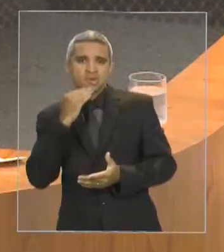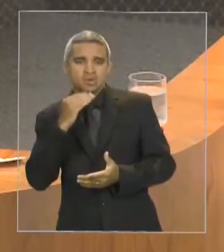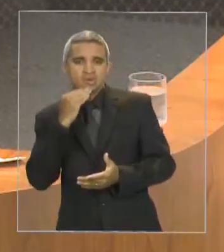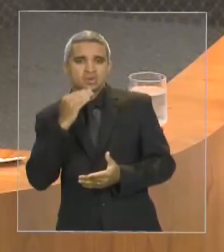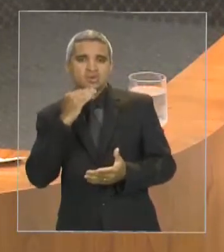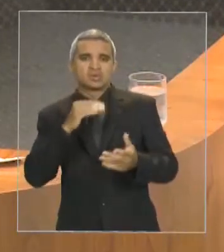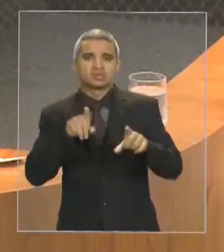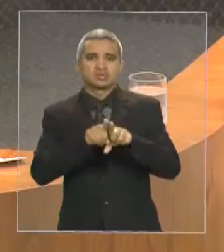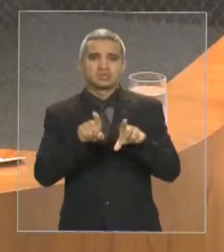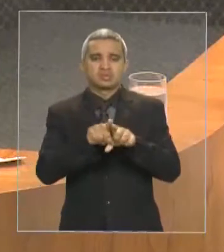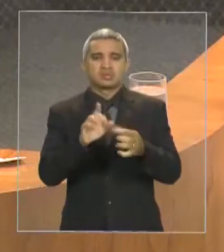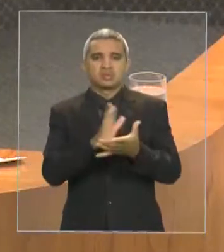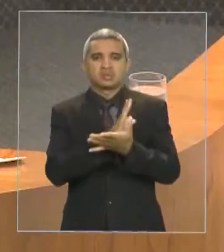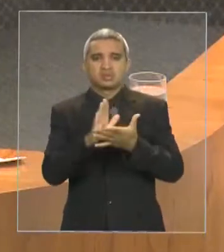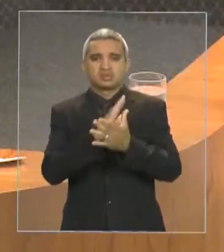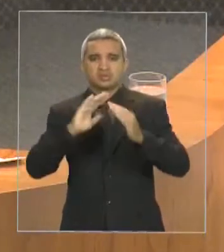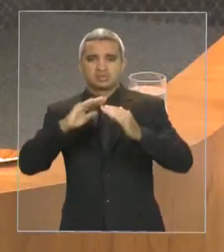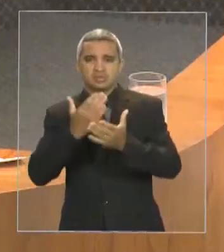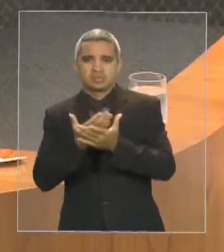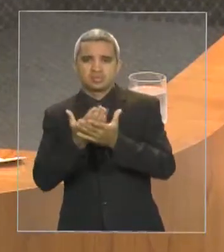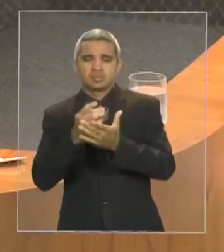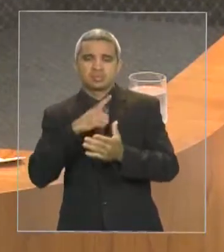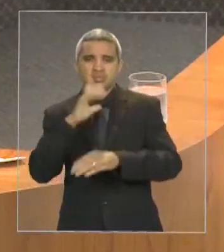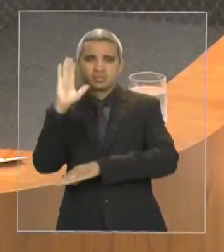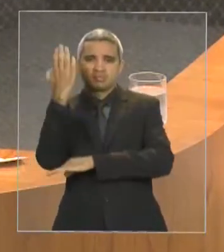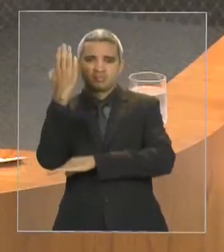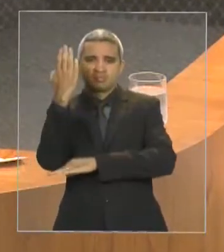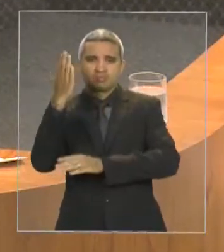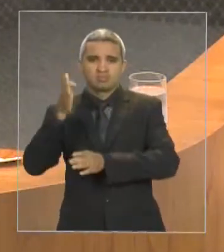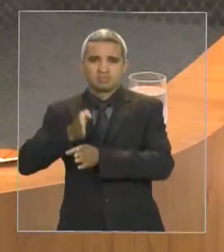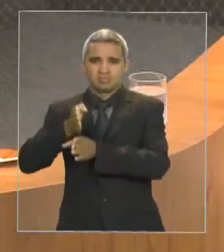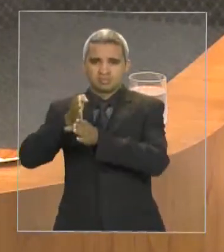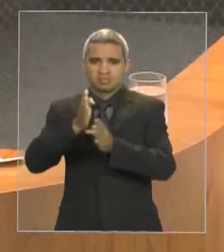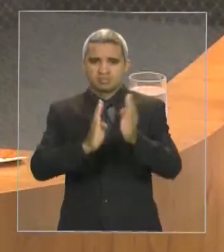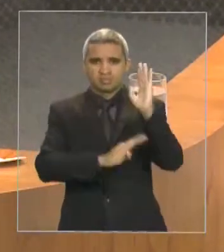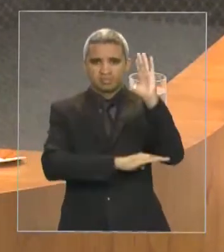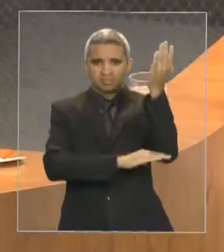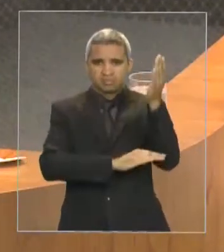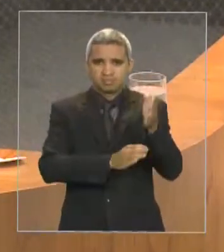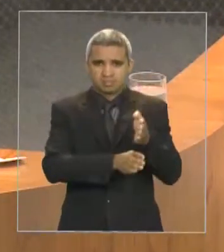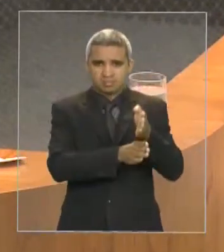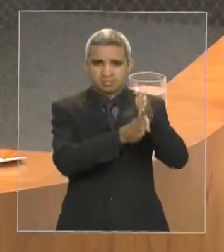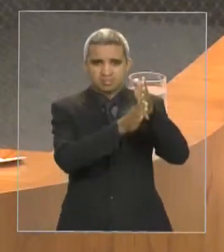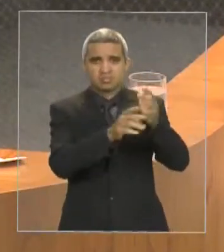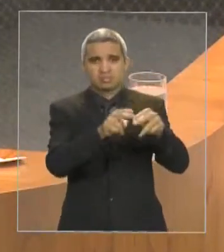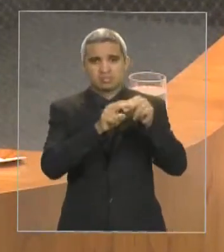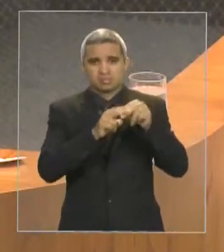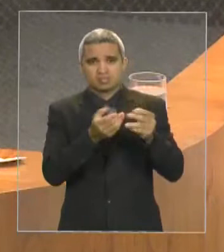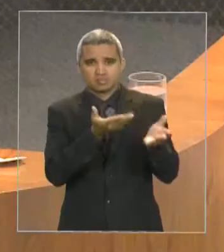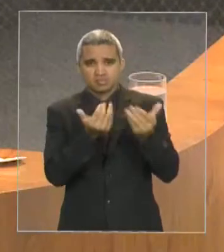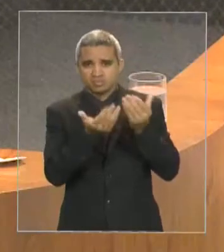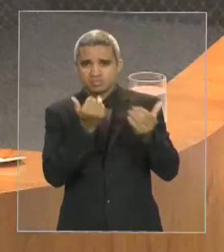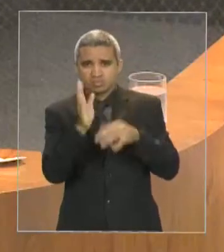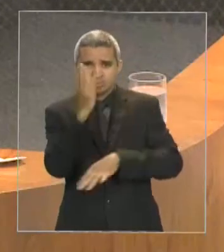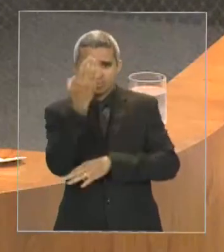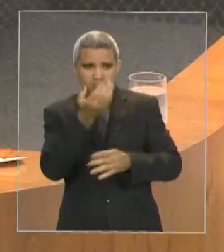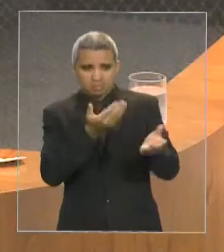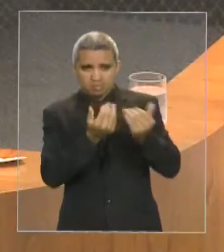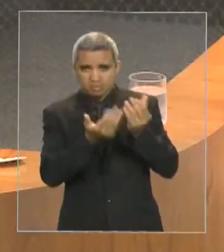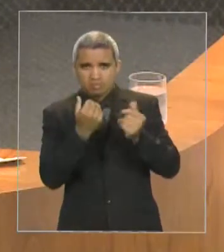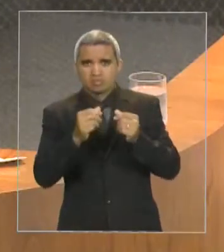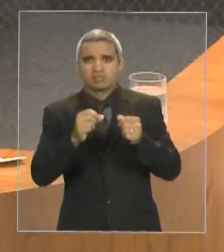galpões. Destas, 9, em 6 municípios já foram entregues. Com isso, cerca de 700 alunos matriculados